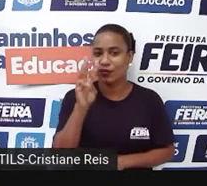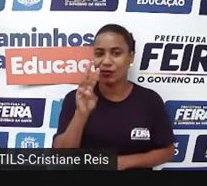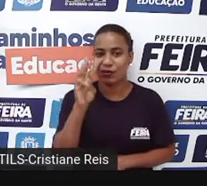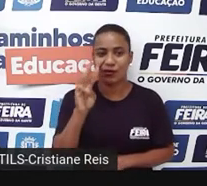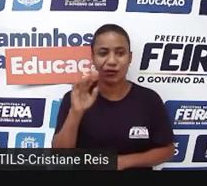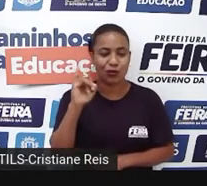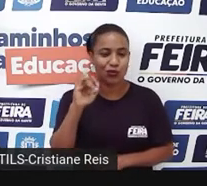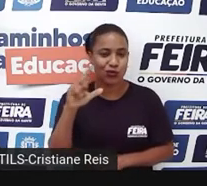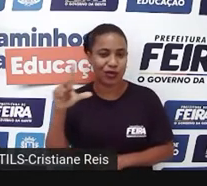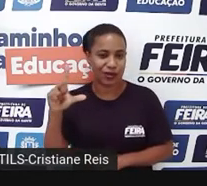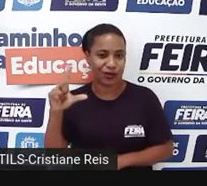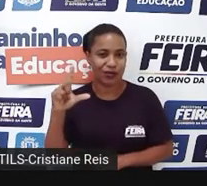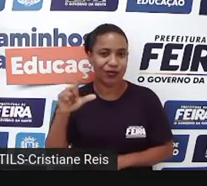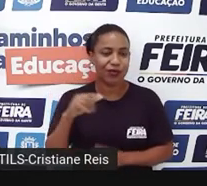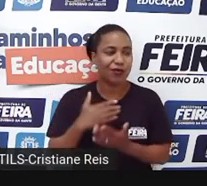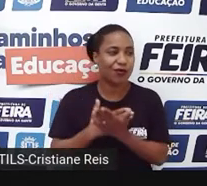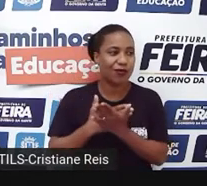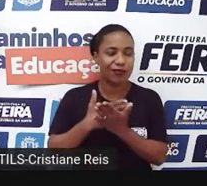começará.